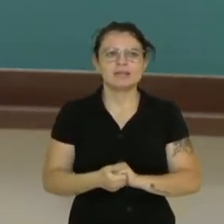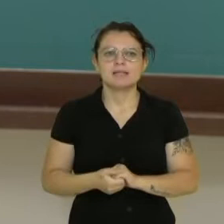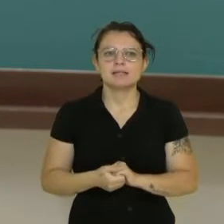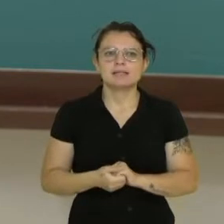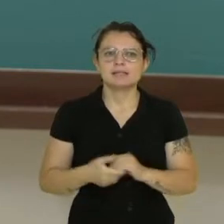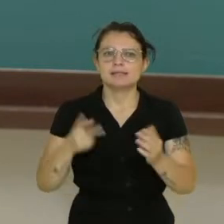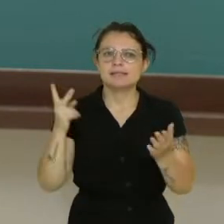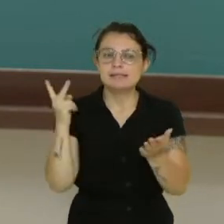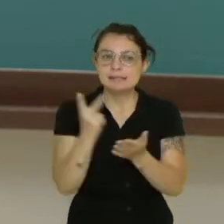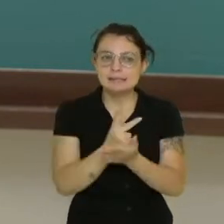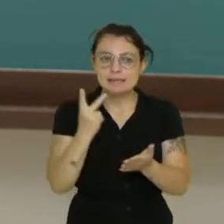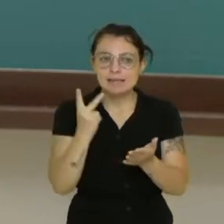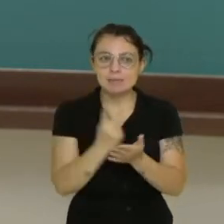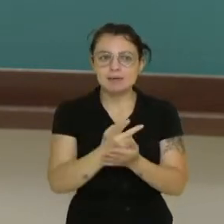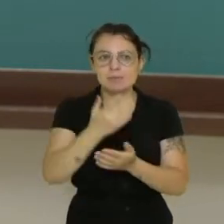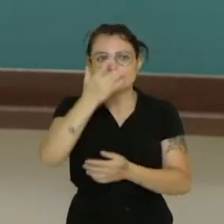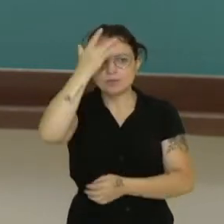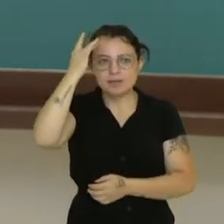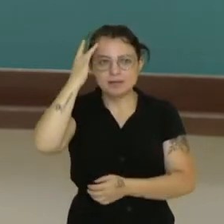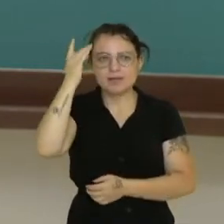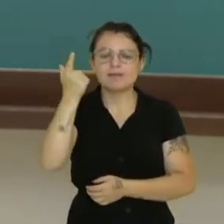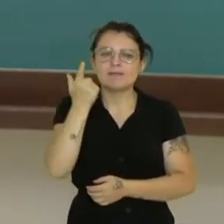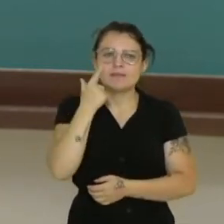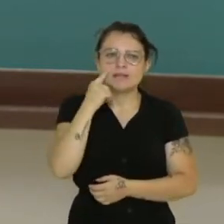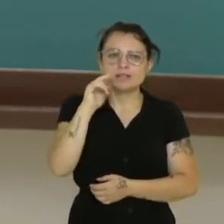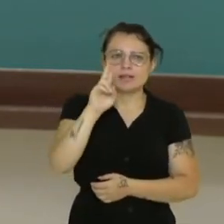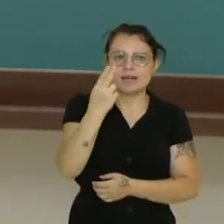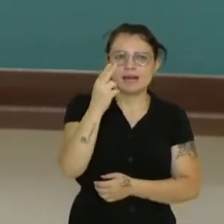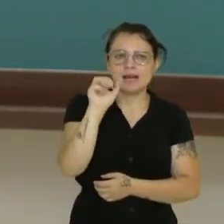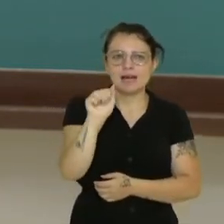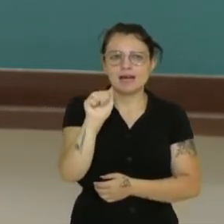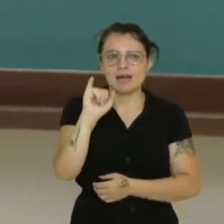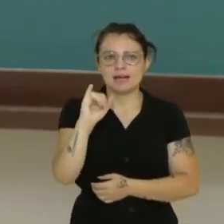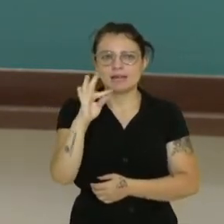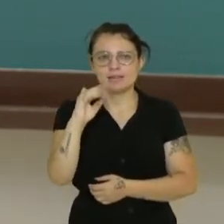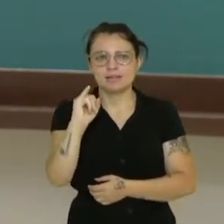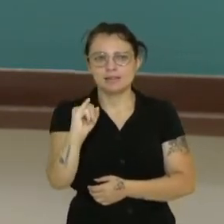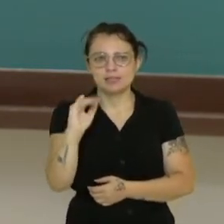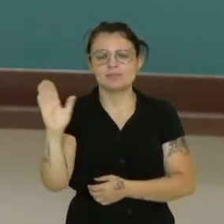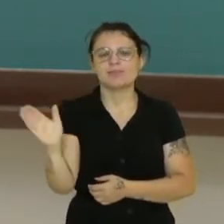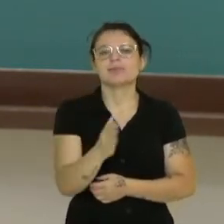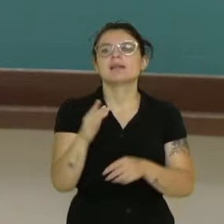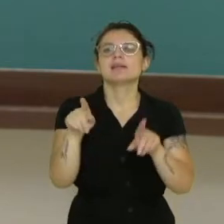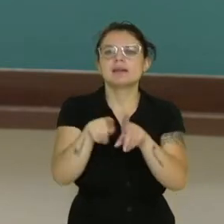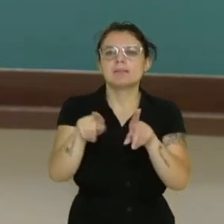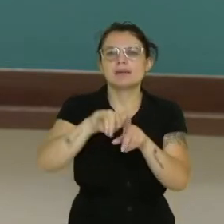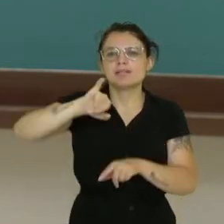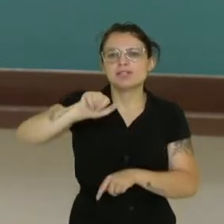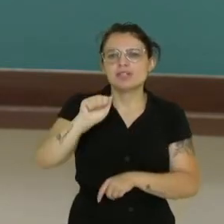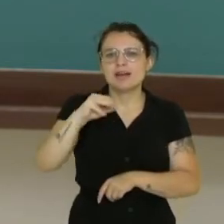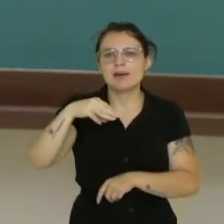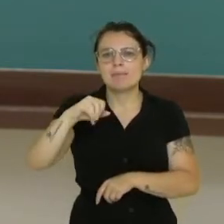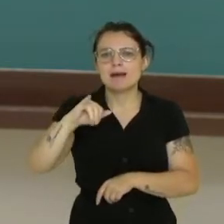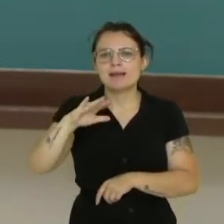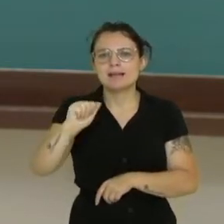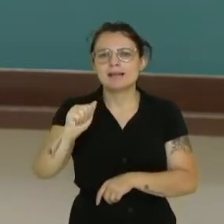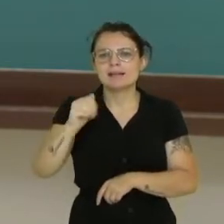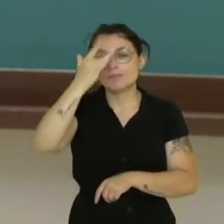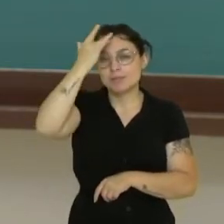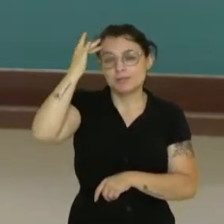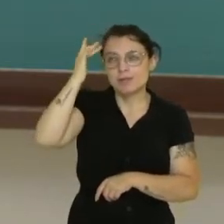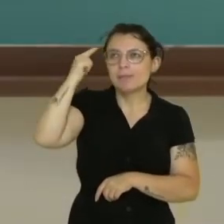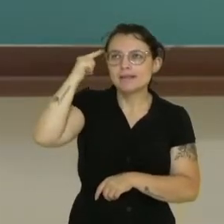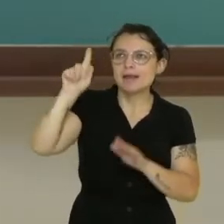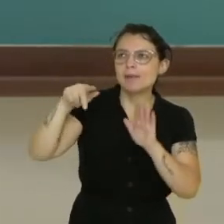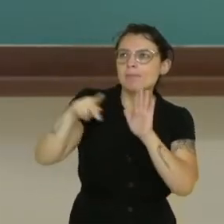Sempre se ouve falar do Haiti e da Jamaica serem países africanos. Nunca entendi o